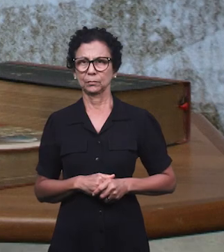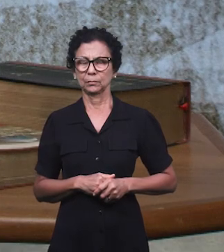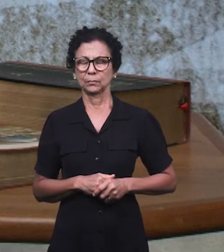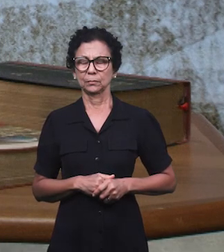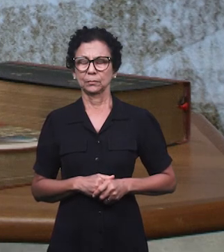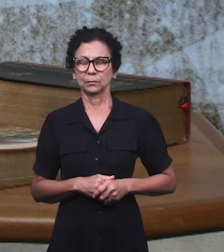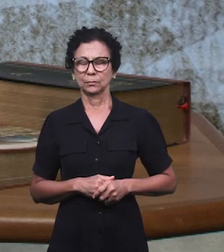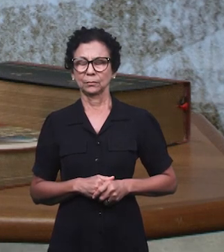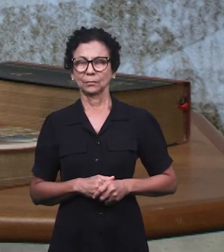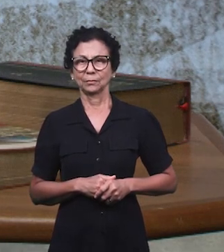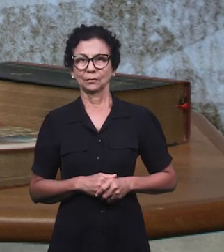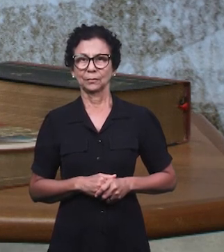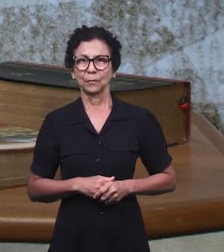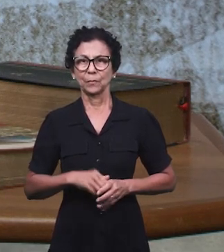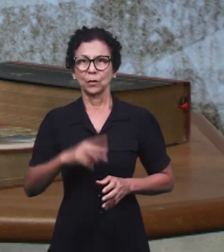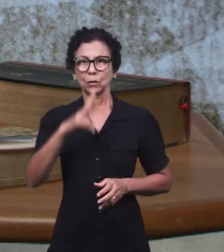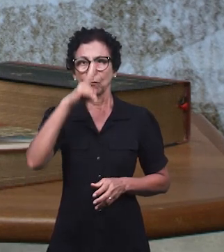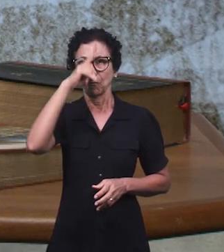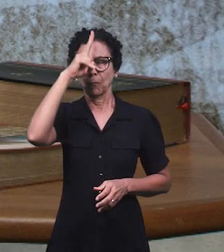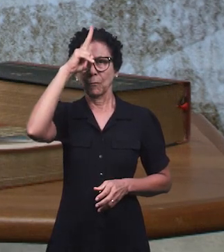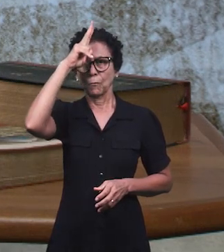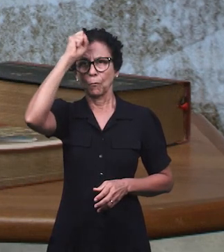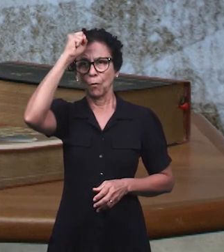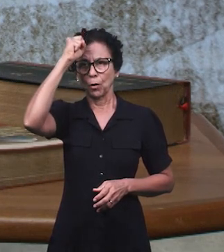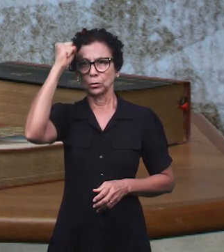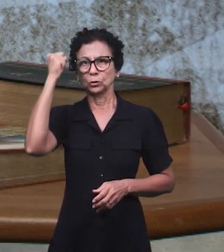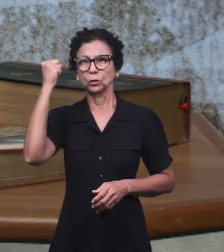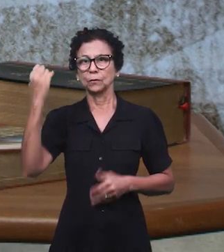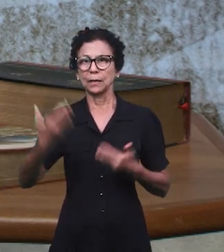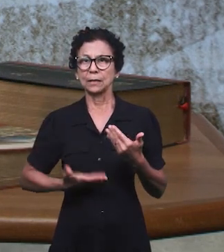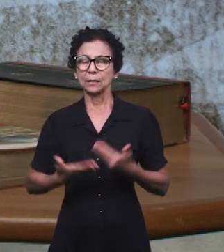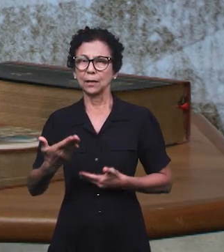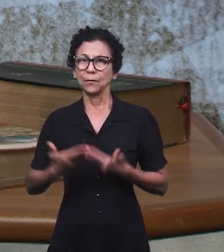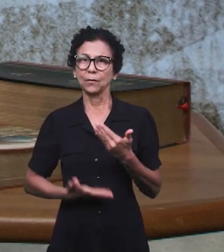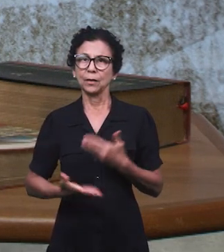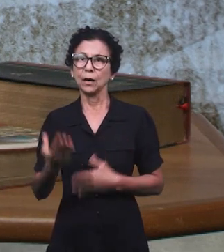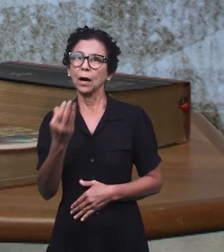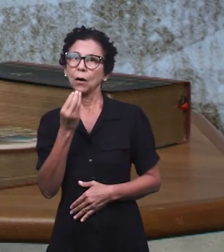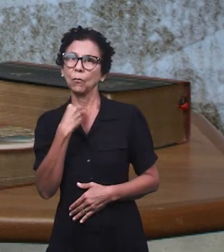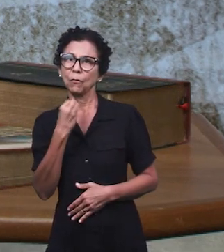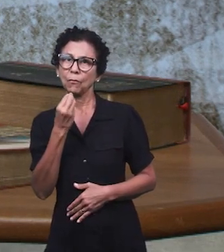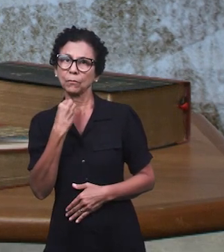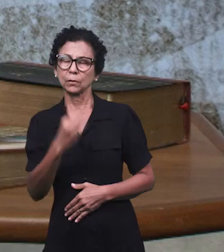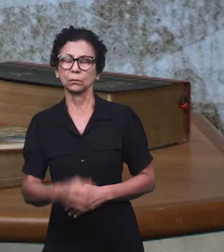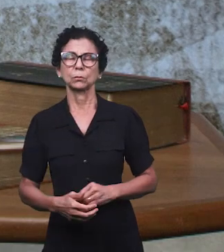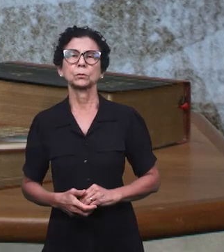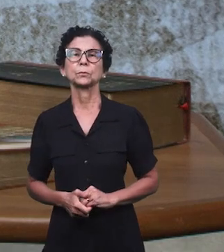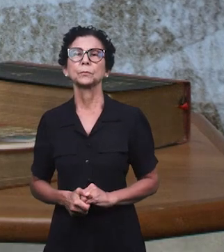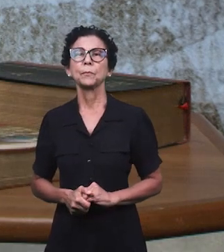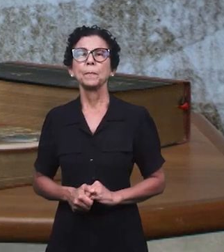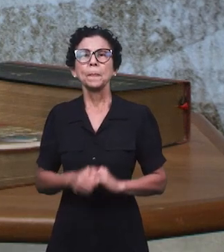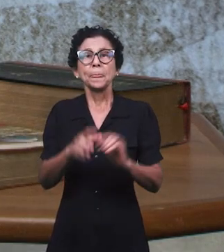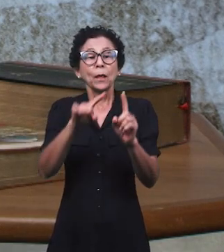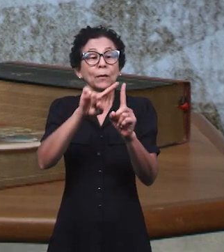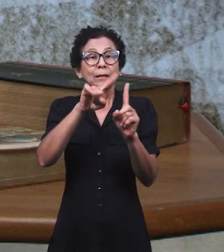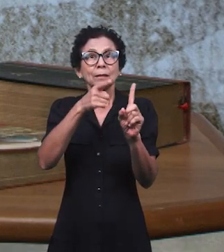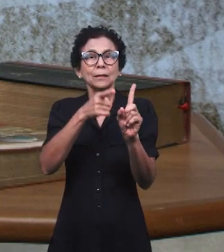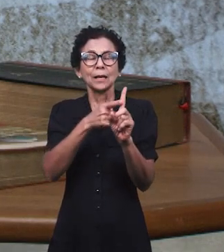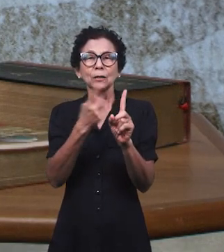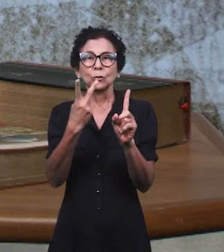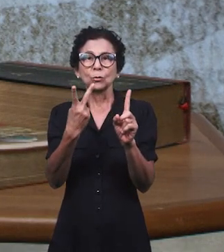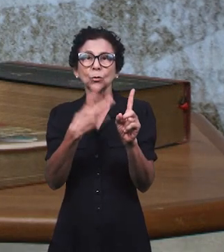menor. Então, Rebeca percebeu o movimento, ela estava gestante dentro do seu ventre, e ela